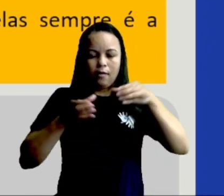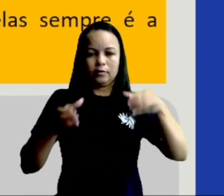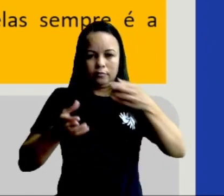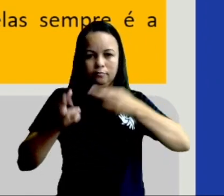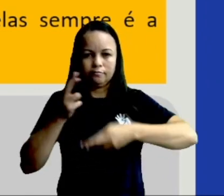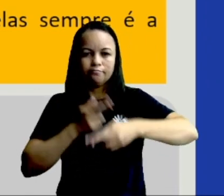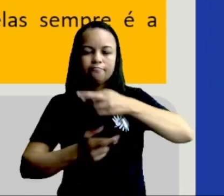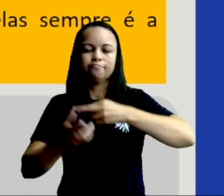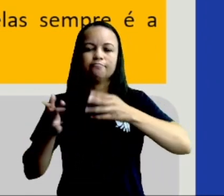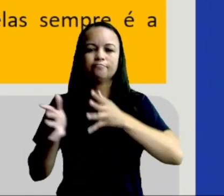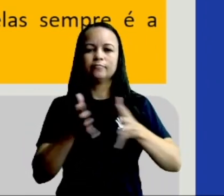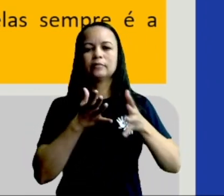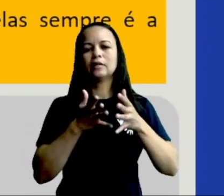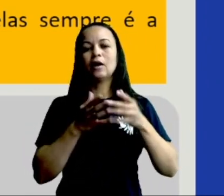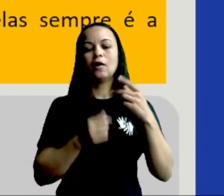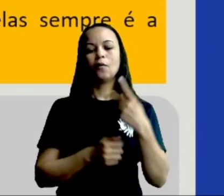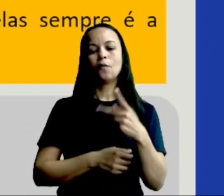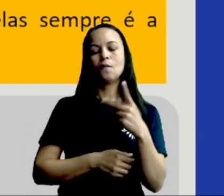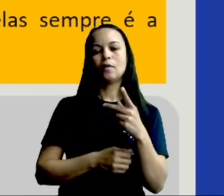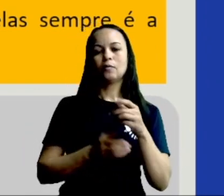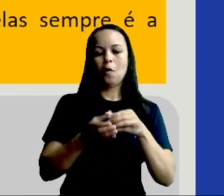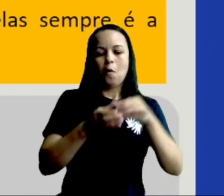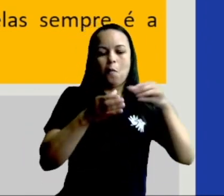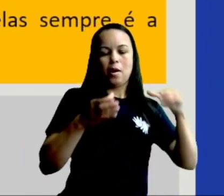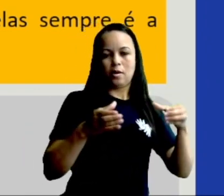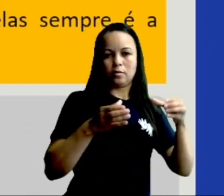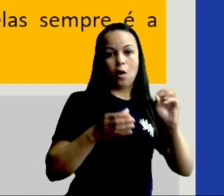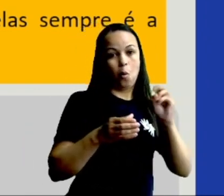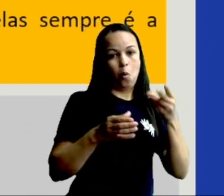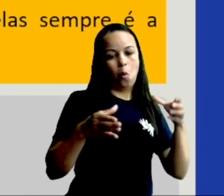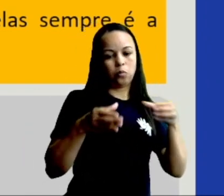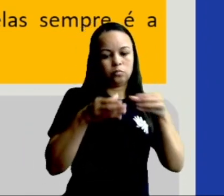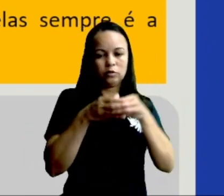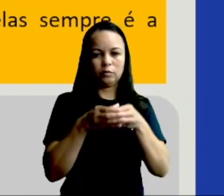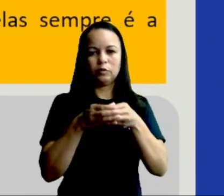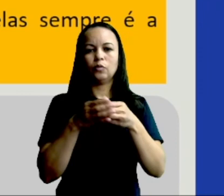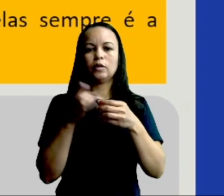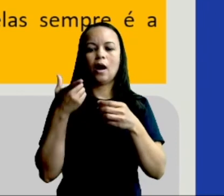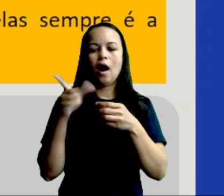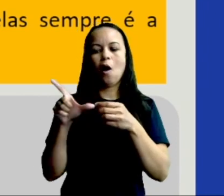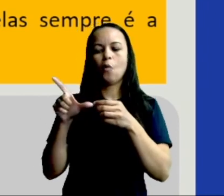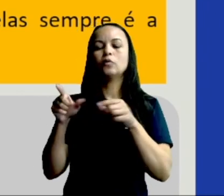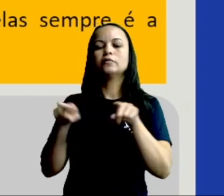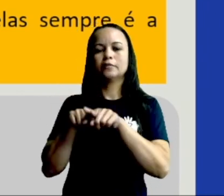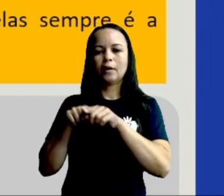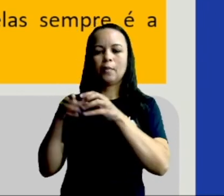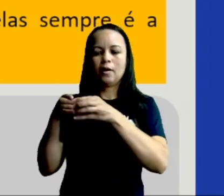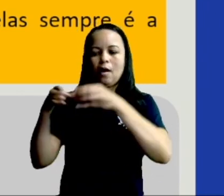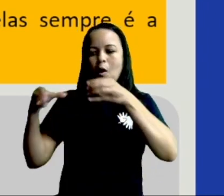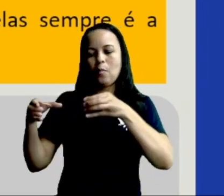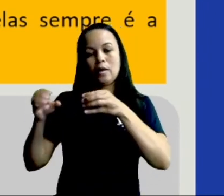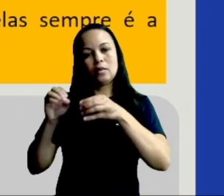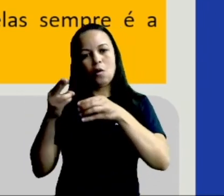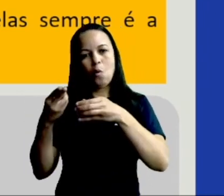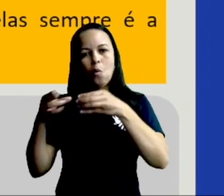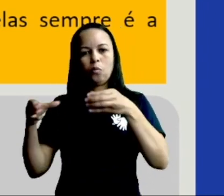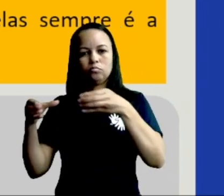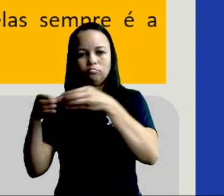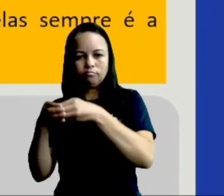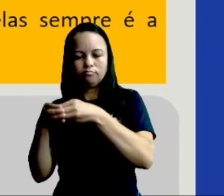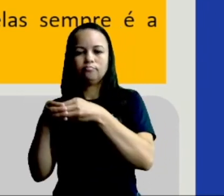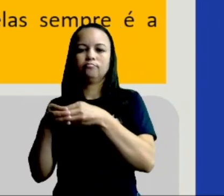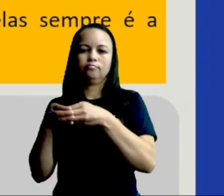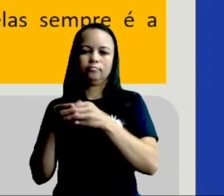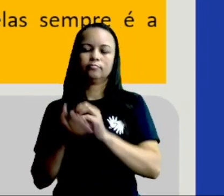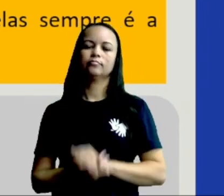relacionadas de modo que, quando uma delas aumenta ou diminui, a outra também aumenta ou diminui na mesma